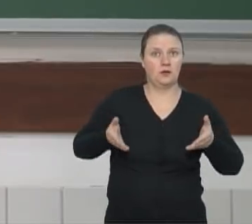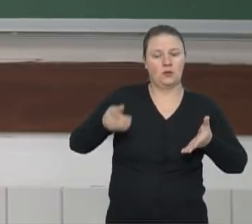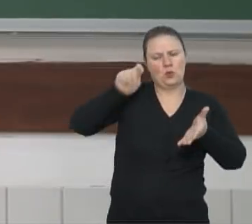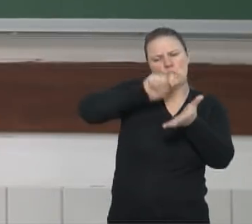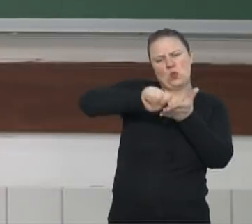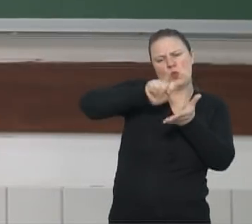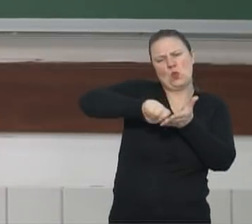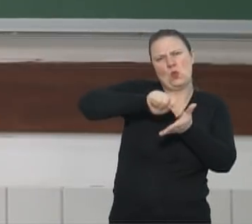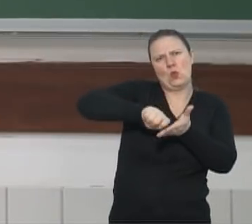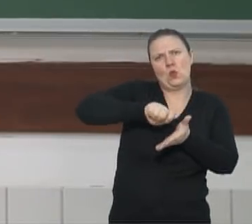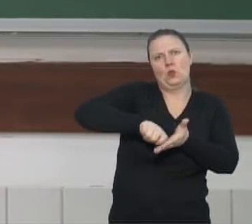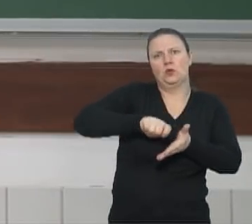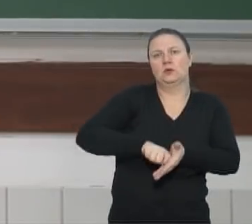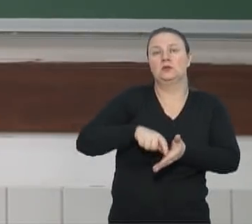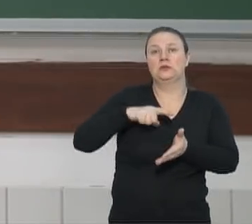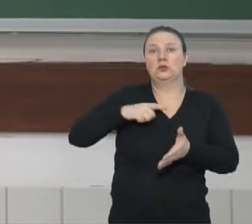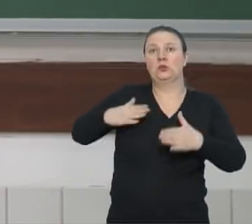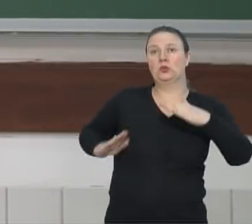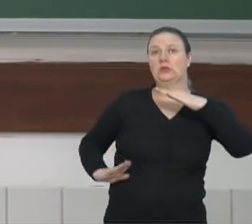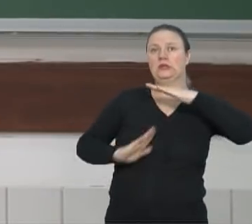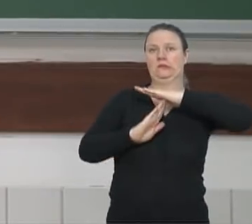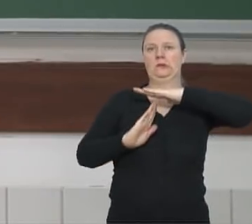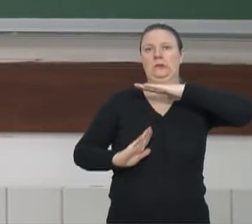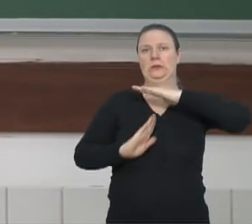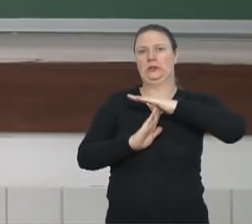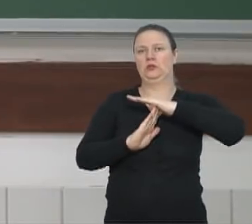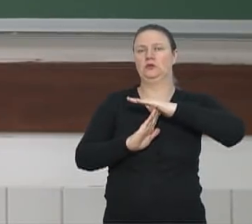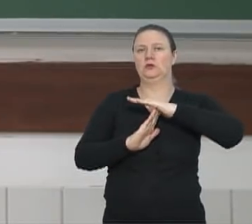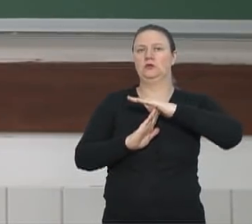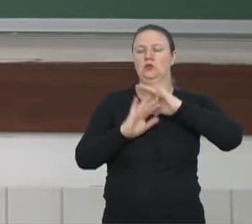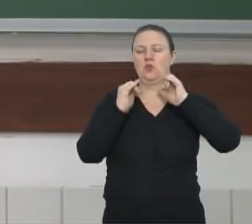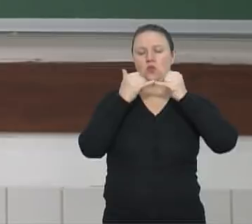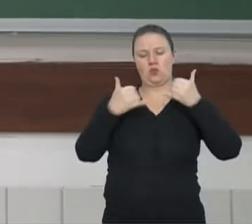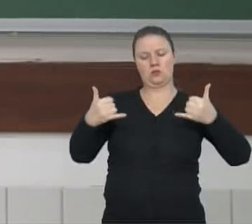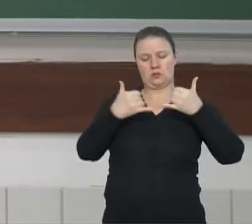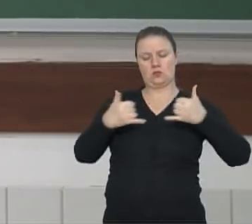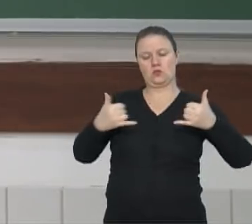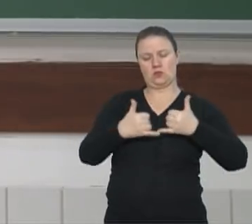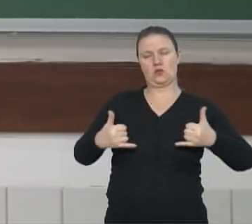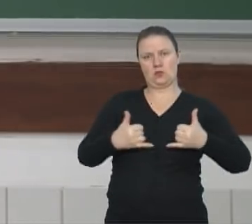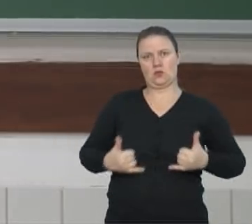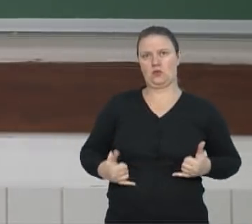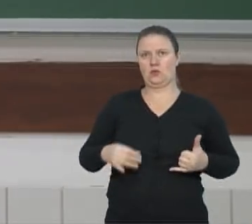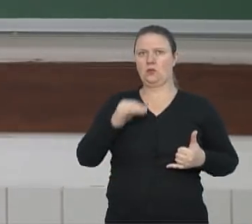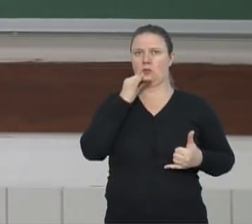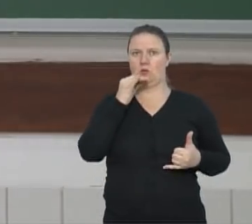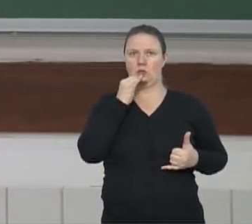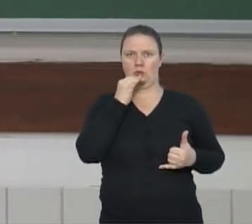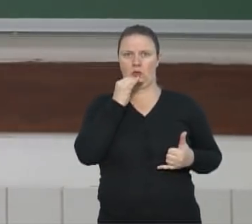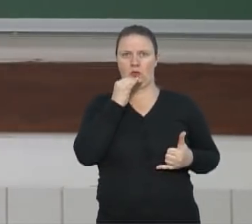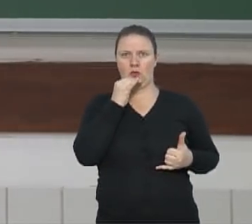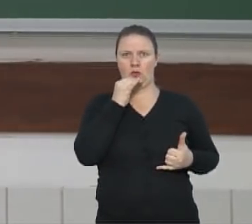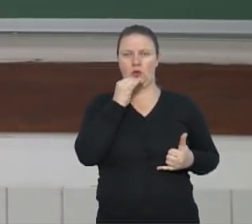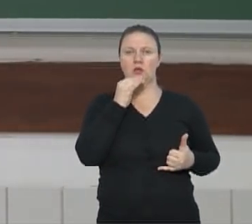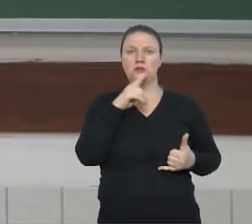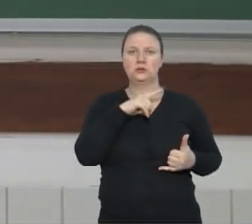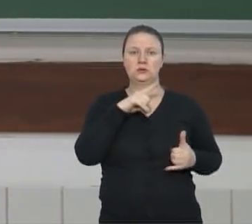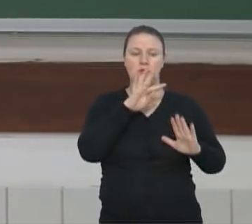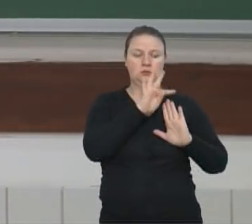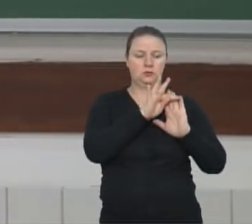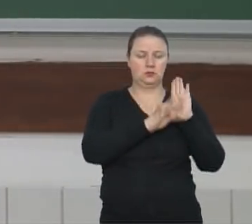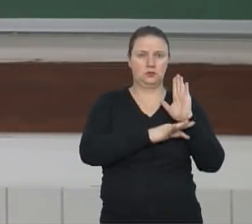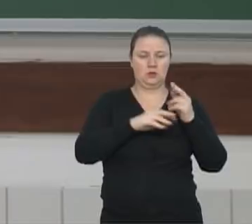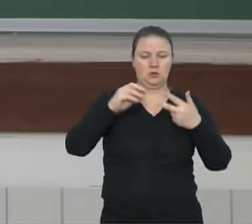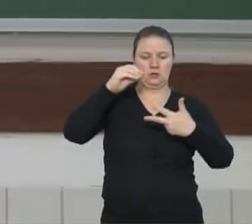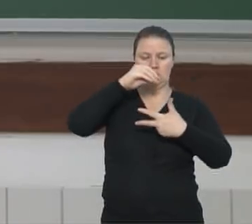de linhas que eu preciso obedecer. Geralmente, um texto dissertativo do Enem, por exemplo, que é algo que vocês